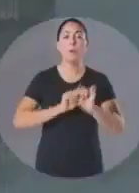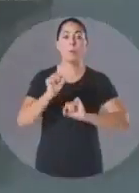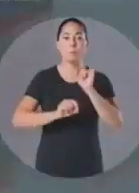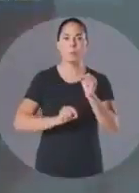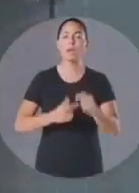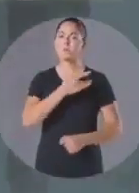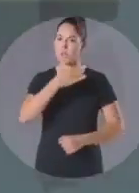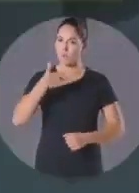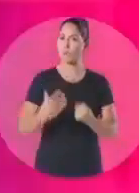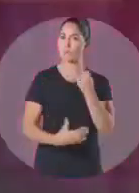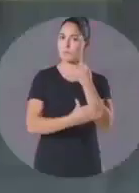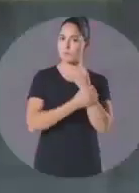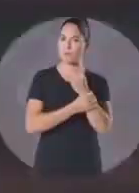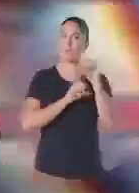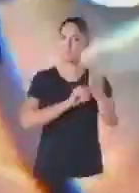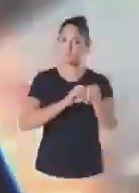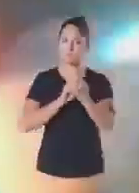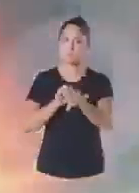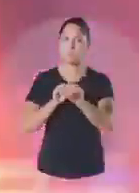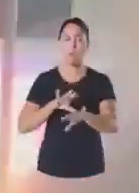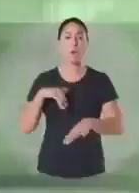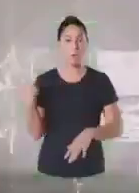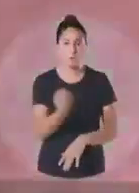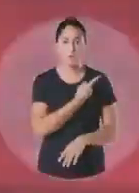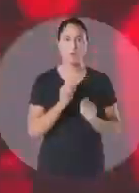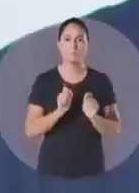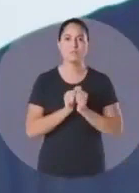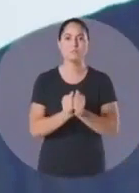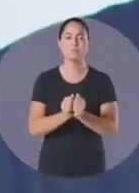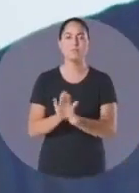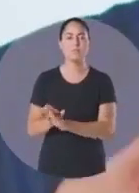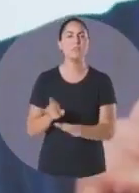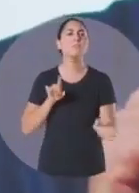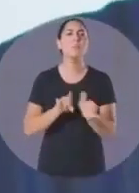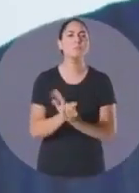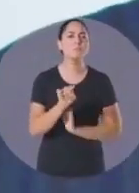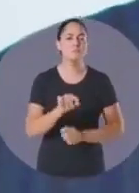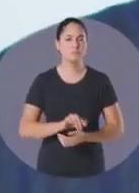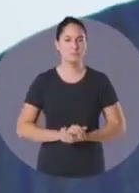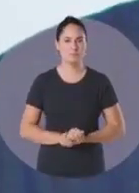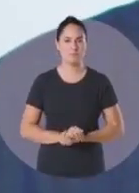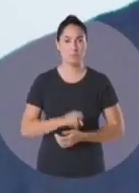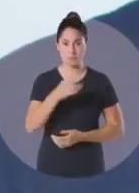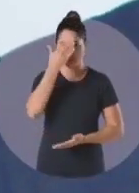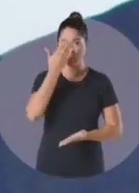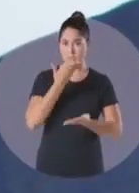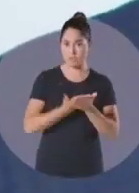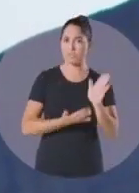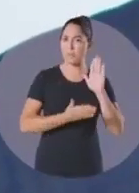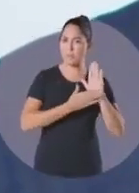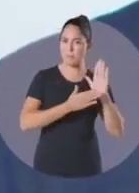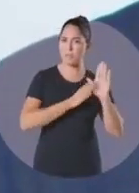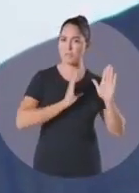educação. Temos uma proposta para o transporte. A saúde precisa estar em primeiro lugar. Pode acreditar, vamos fazer tudo isso. Posso te fazer uma pergunta? Você acredita